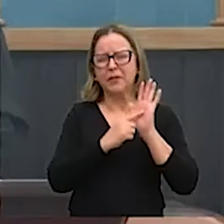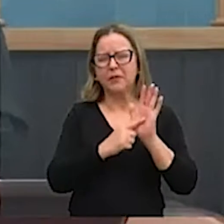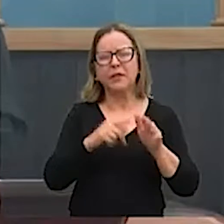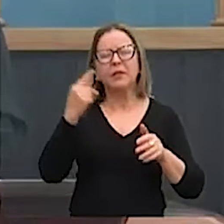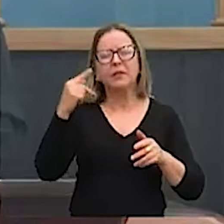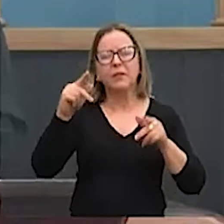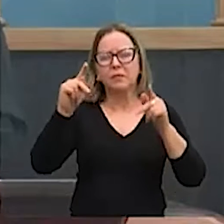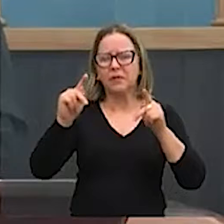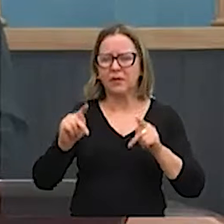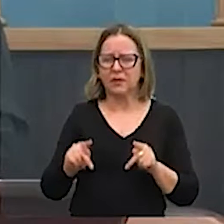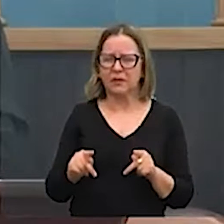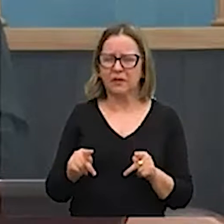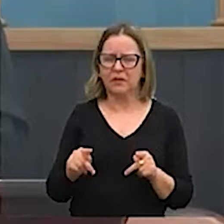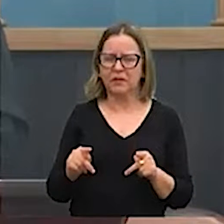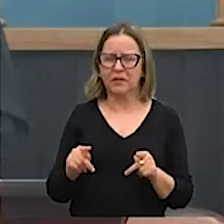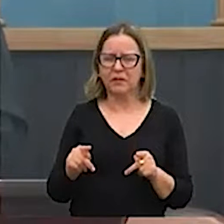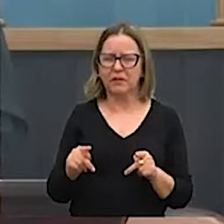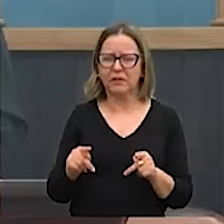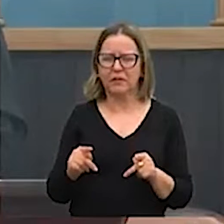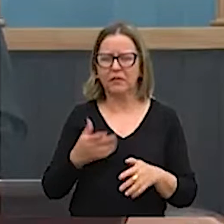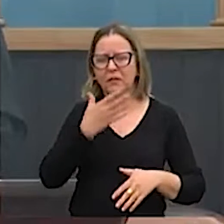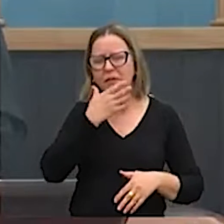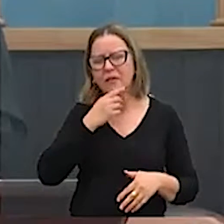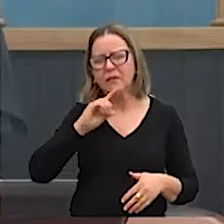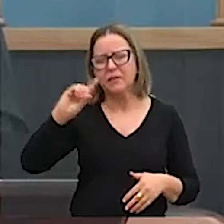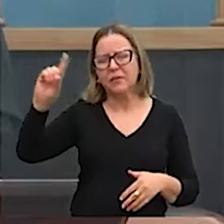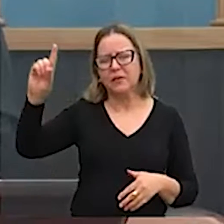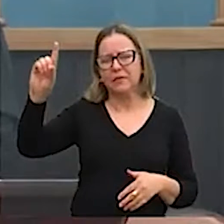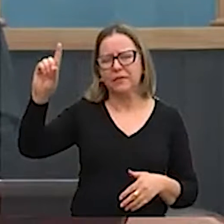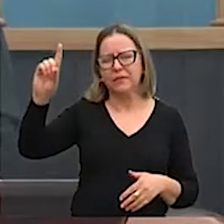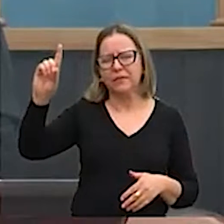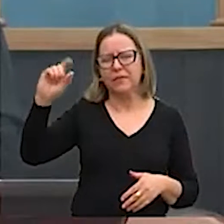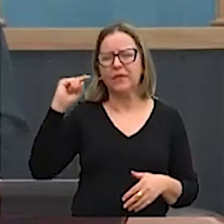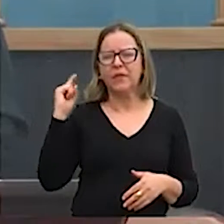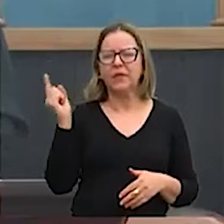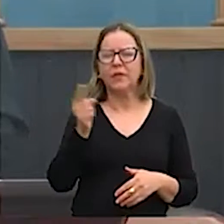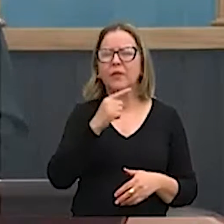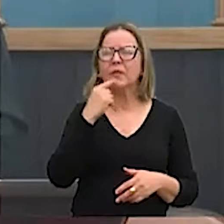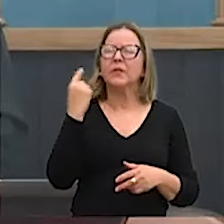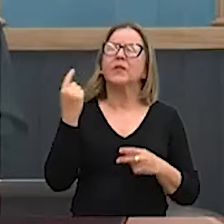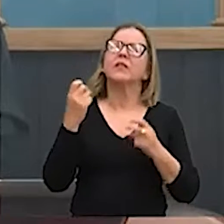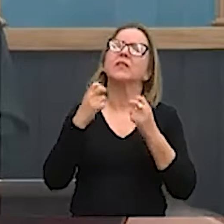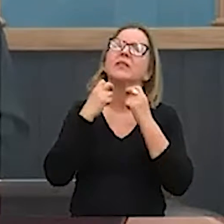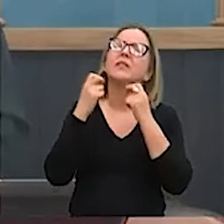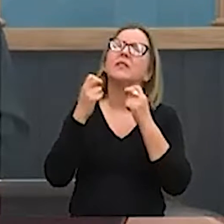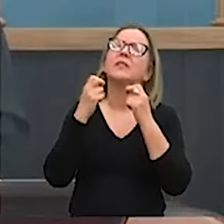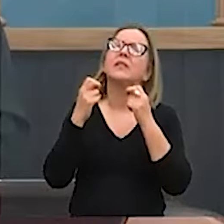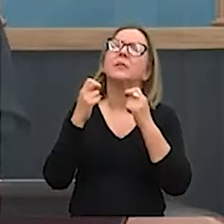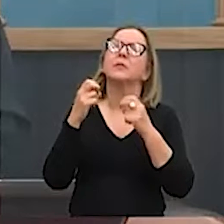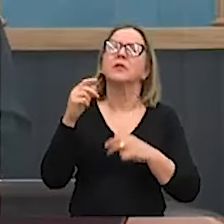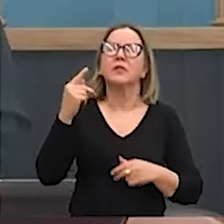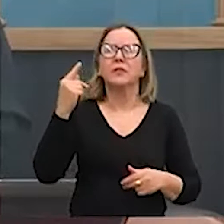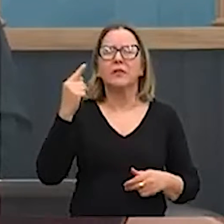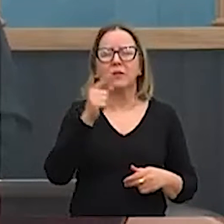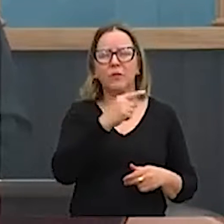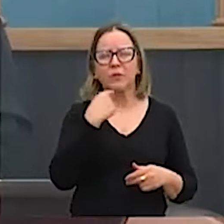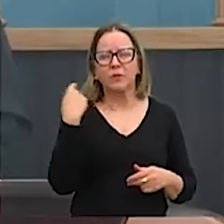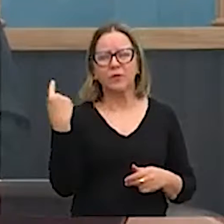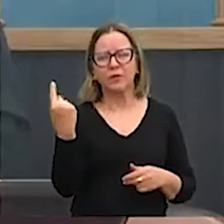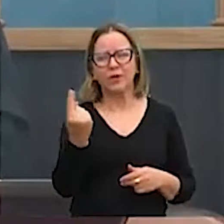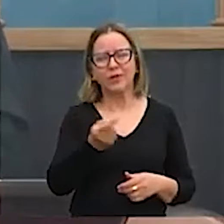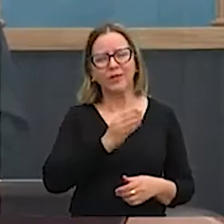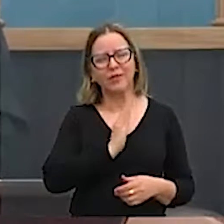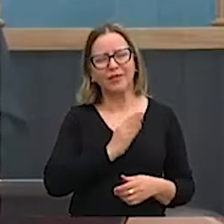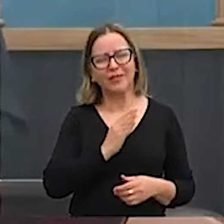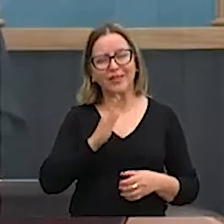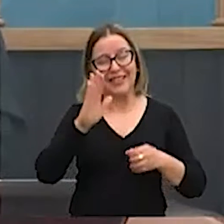presença. E Pai, nós rogamos que os nossos corações sejam cheios